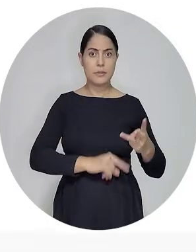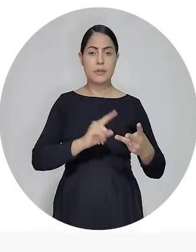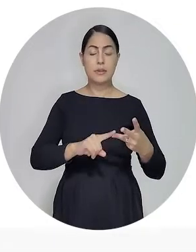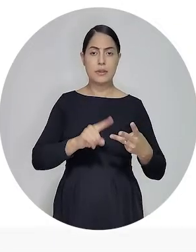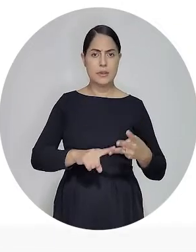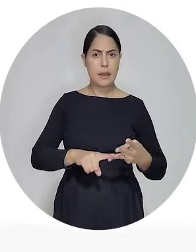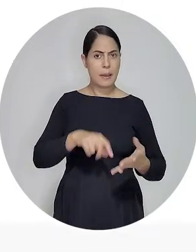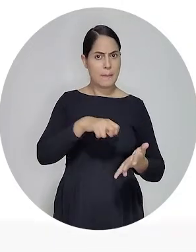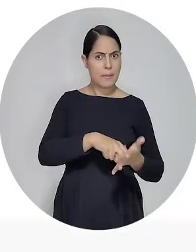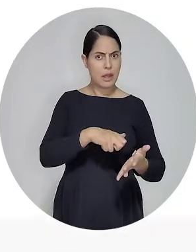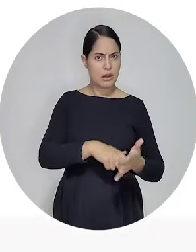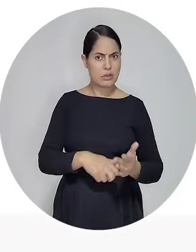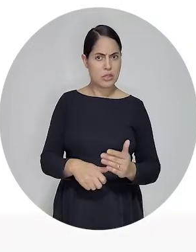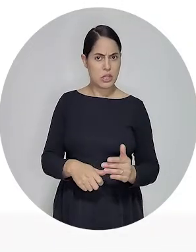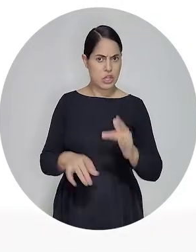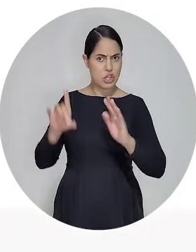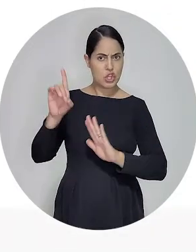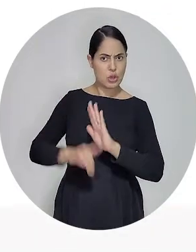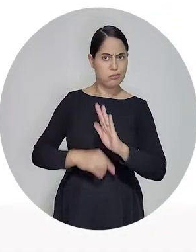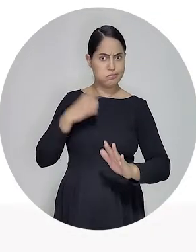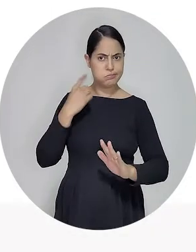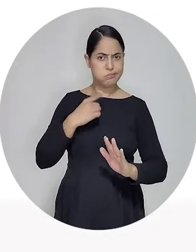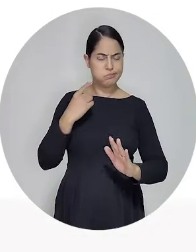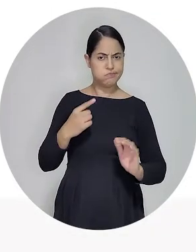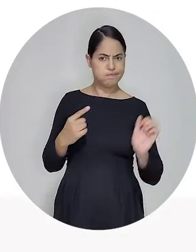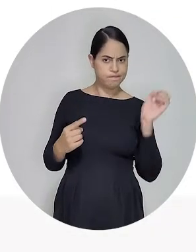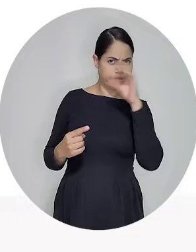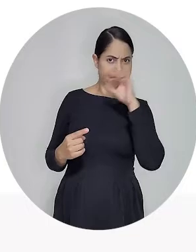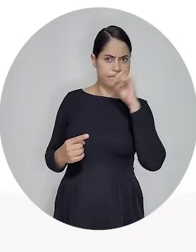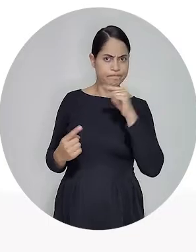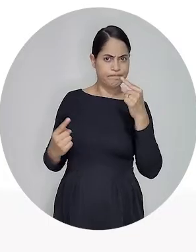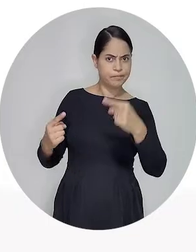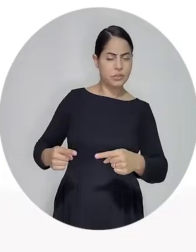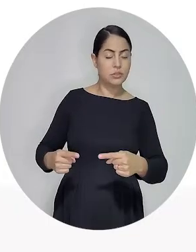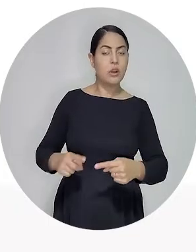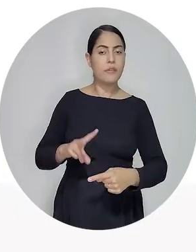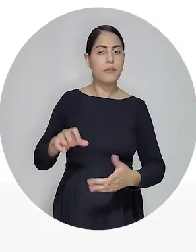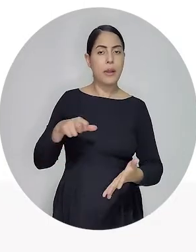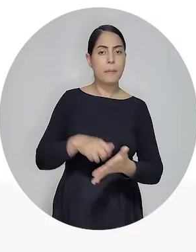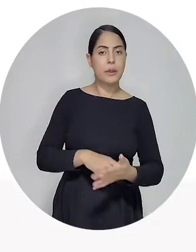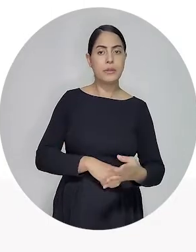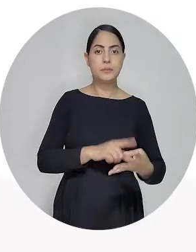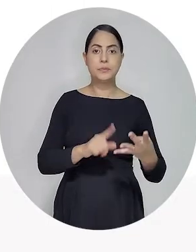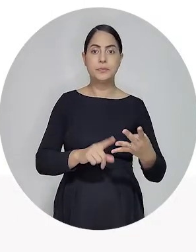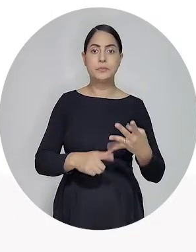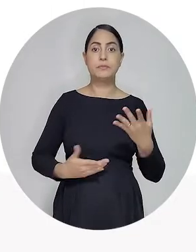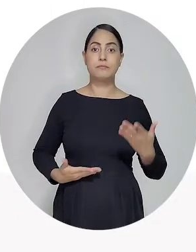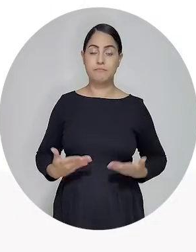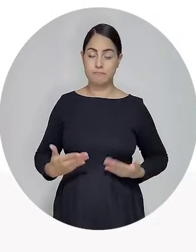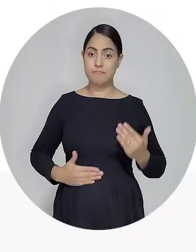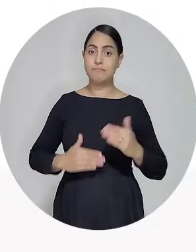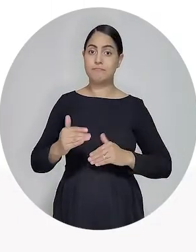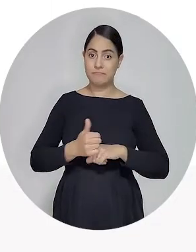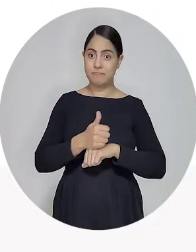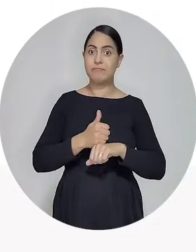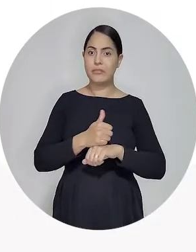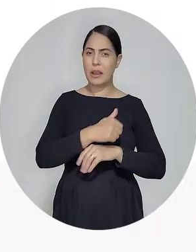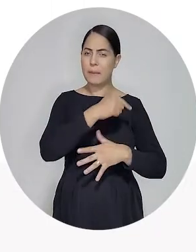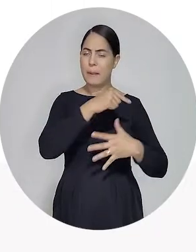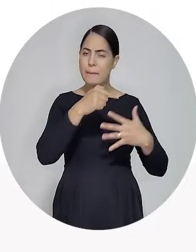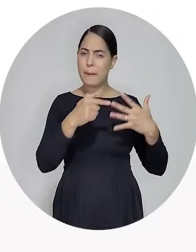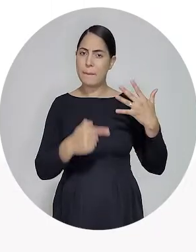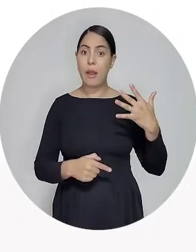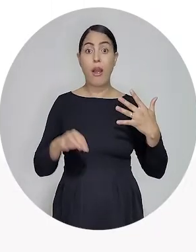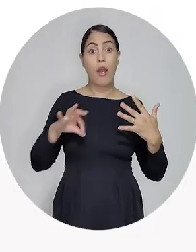quem violar prerrogativas da advocacia, a competência exclusiva da OAB para fiscalizar o efeito exercício profissional da categoria